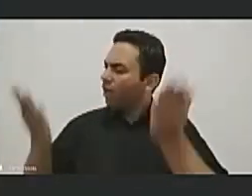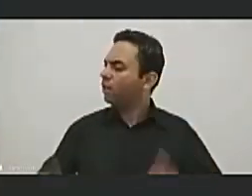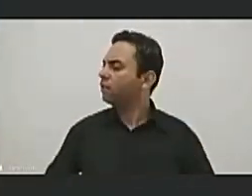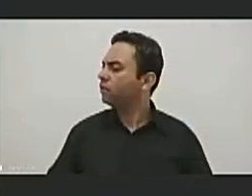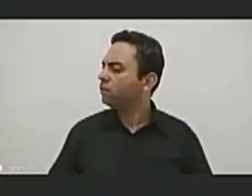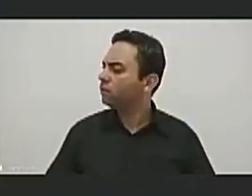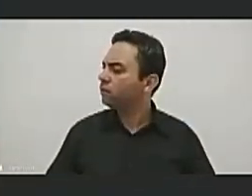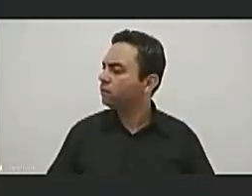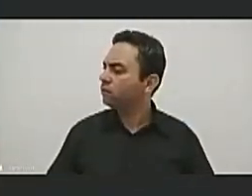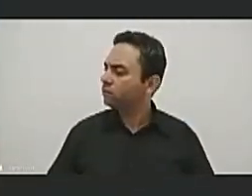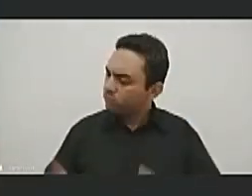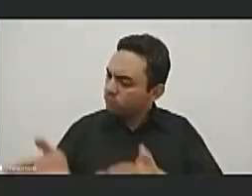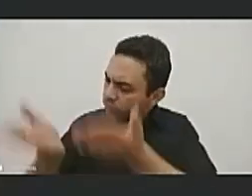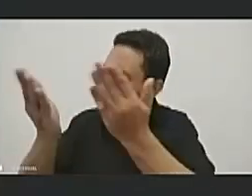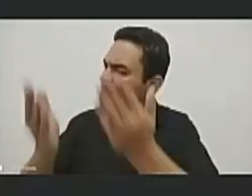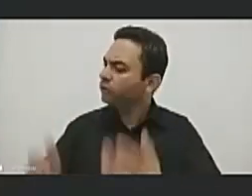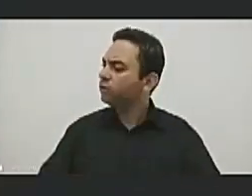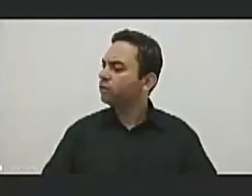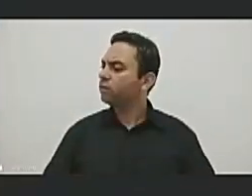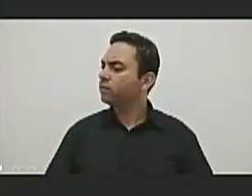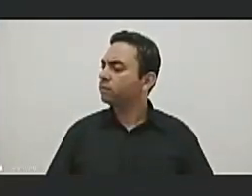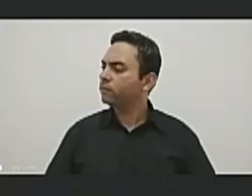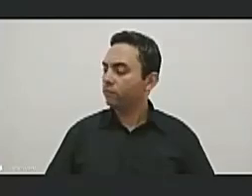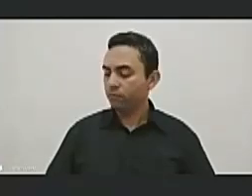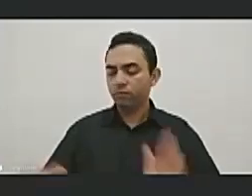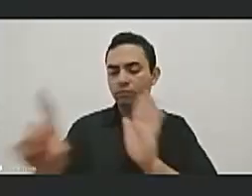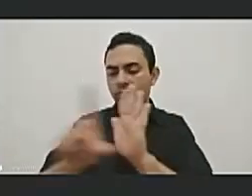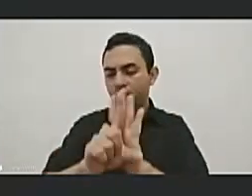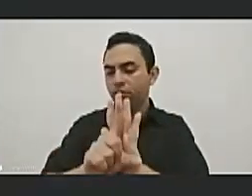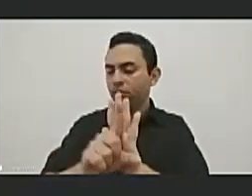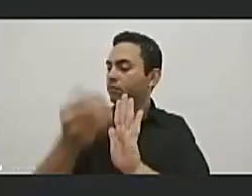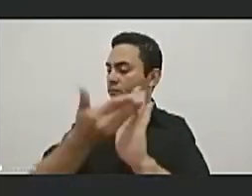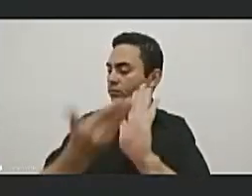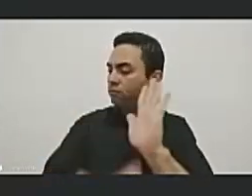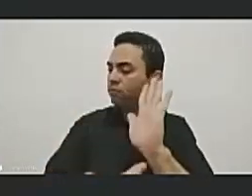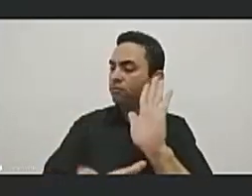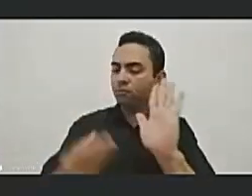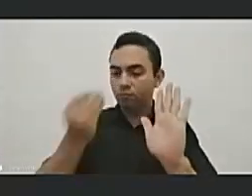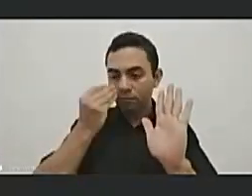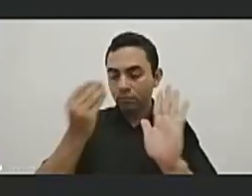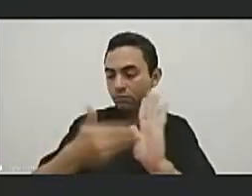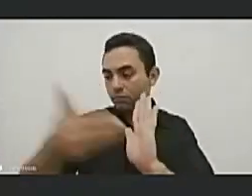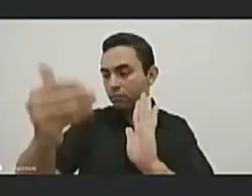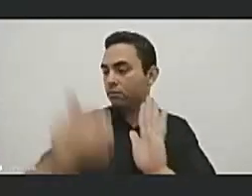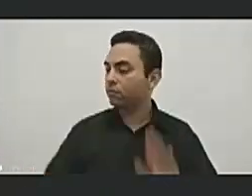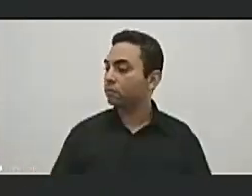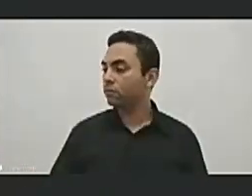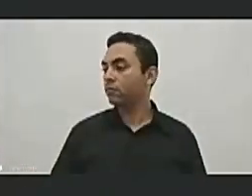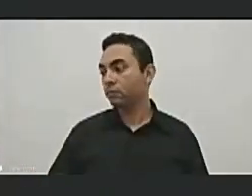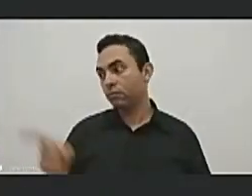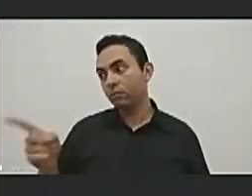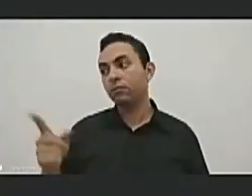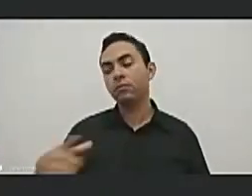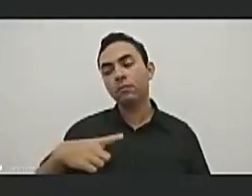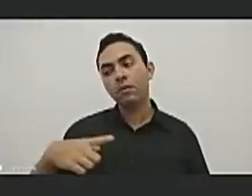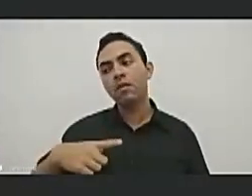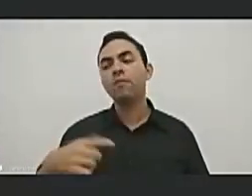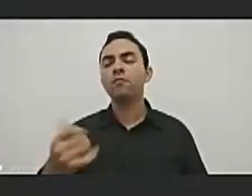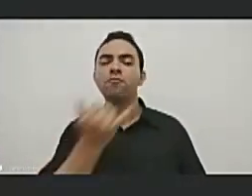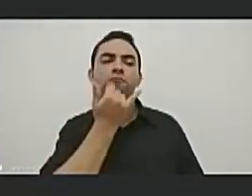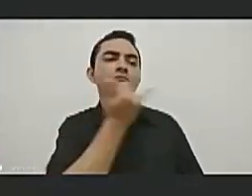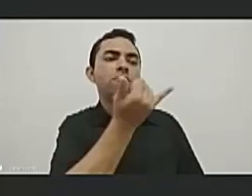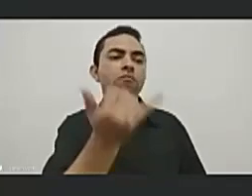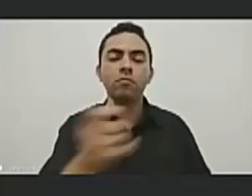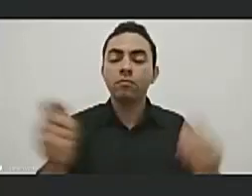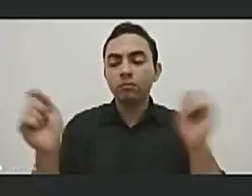proceder legalmente Conforme a lei Manda então você teve a oportunidade e não quis